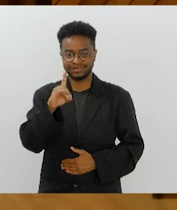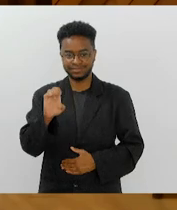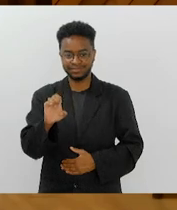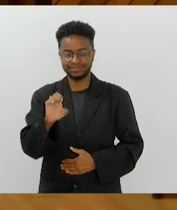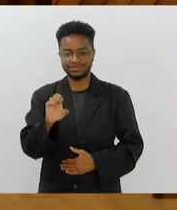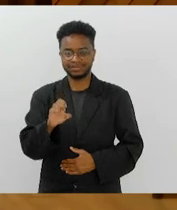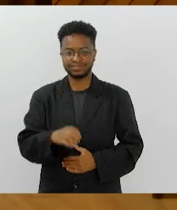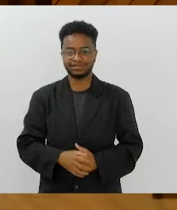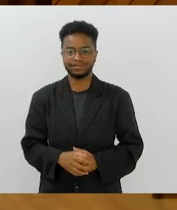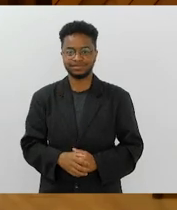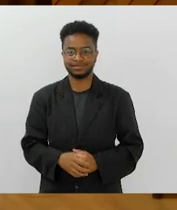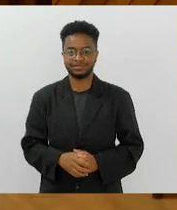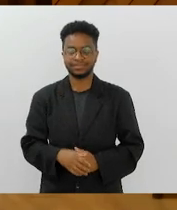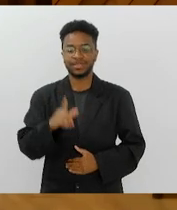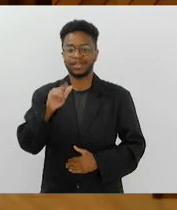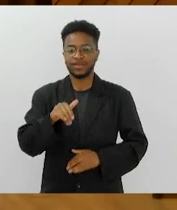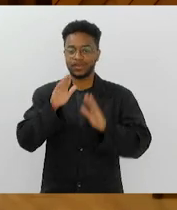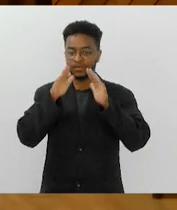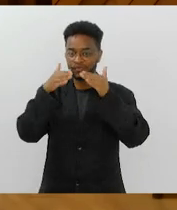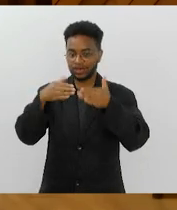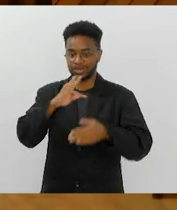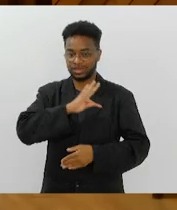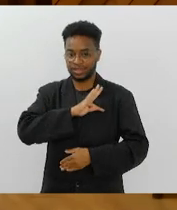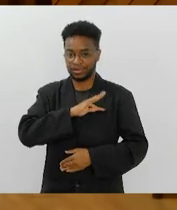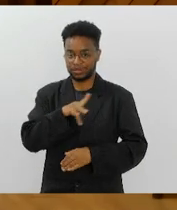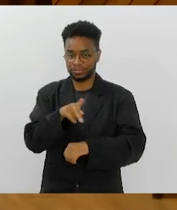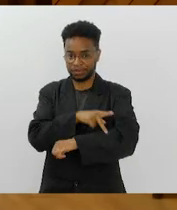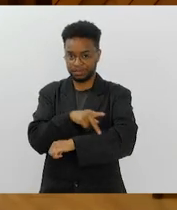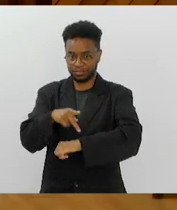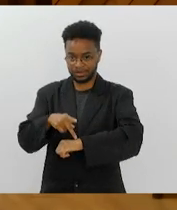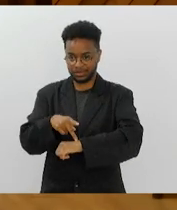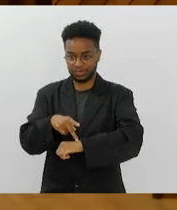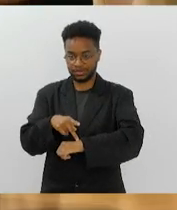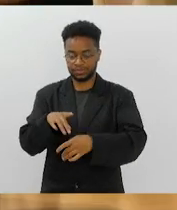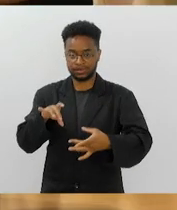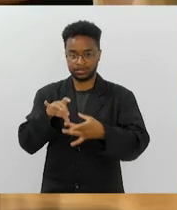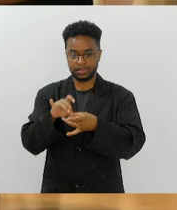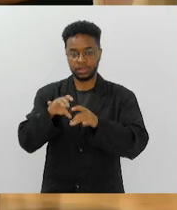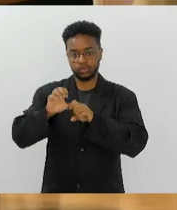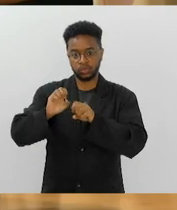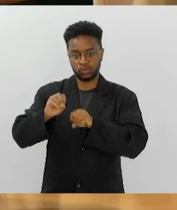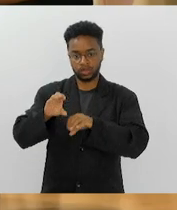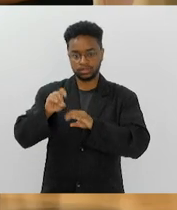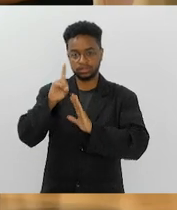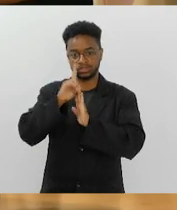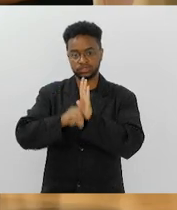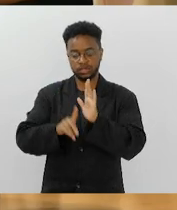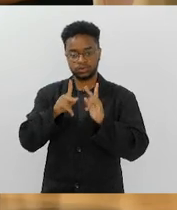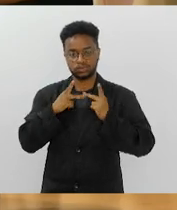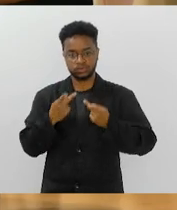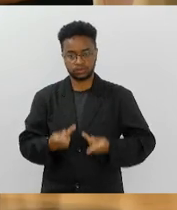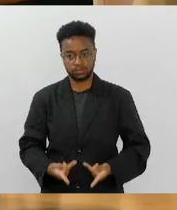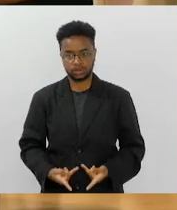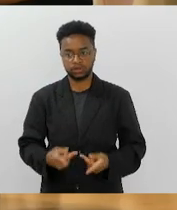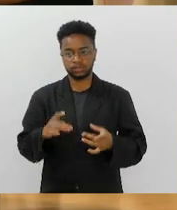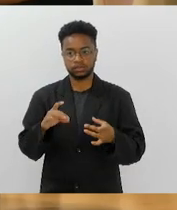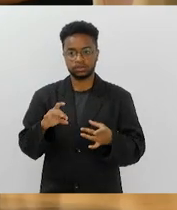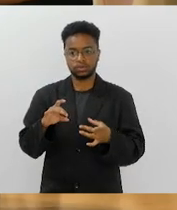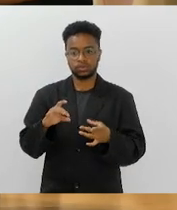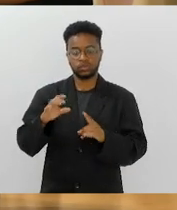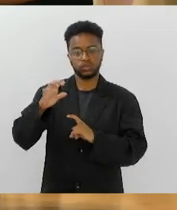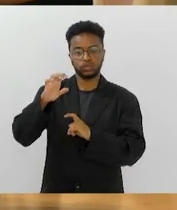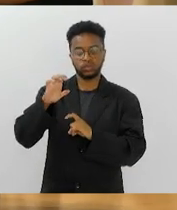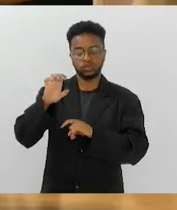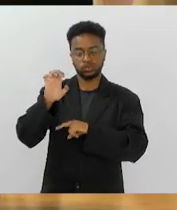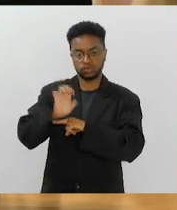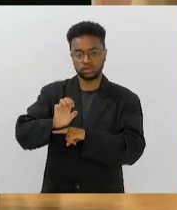que é ponto focal e técnica pedagógica lá da educação em direitos humanos no estado do Paraná. Com